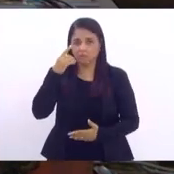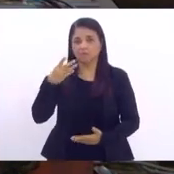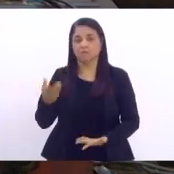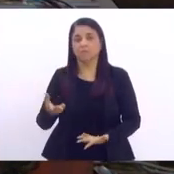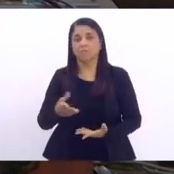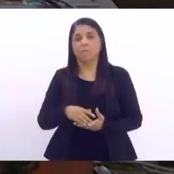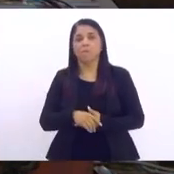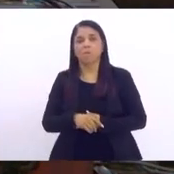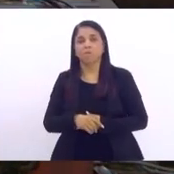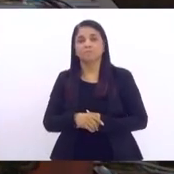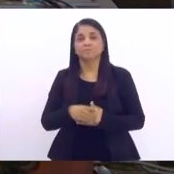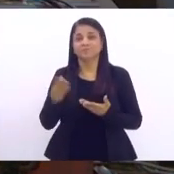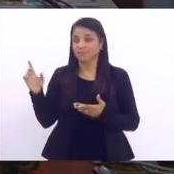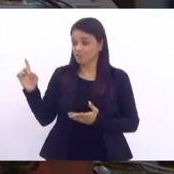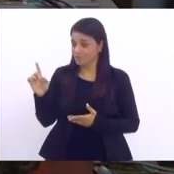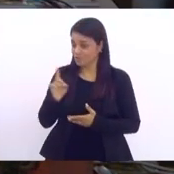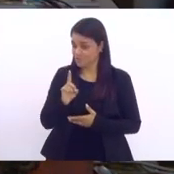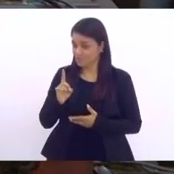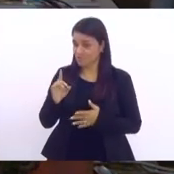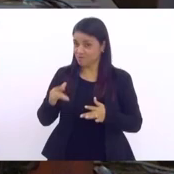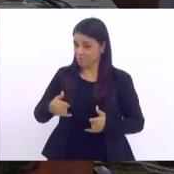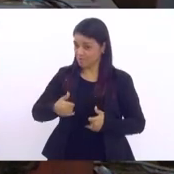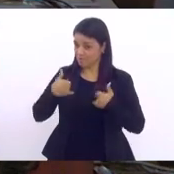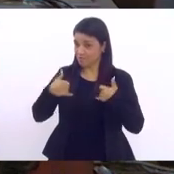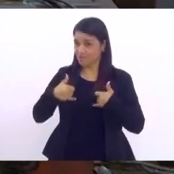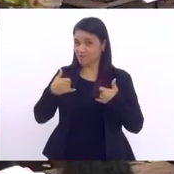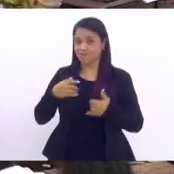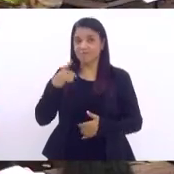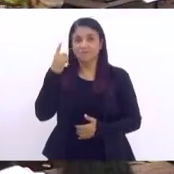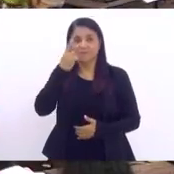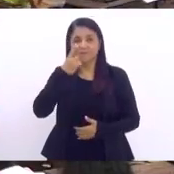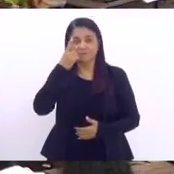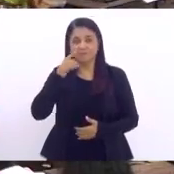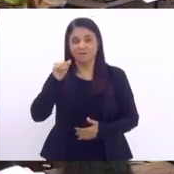do dia, deputado Átila Nunes. Os nossos